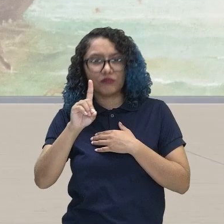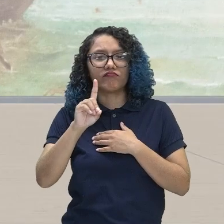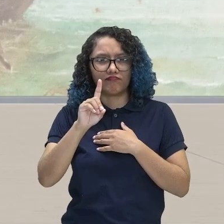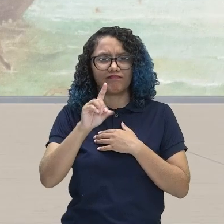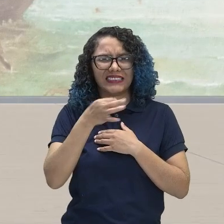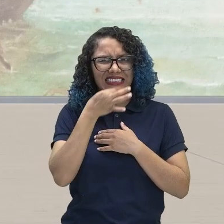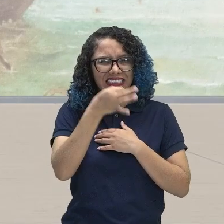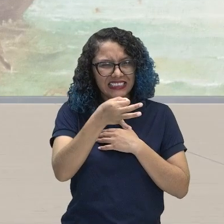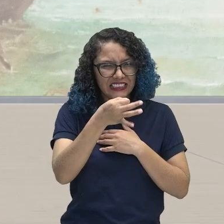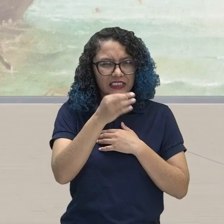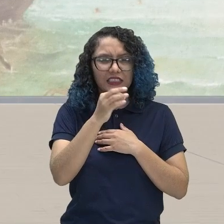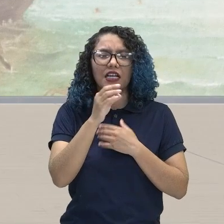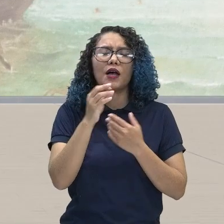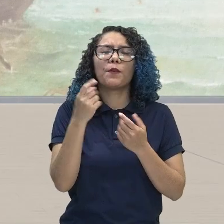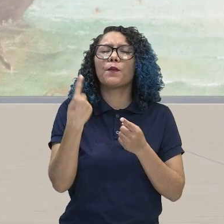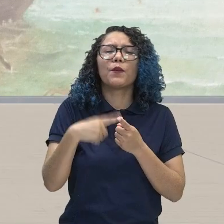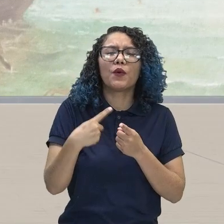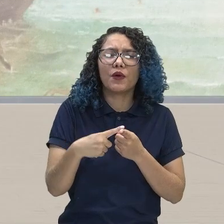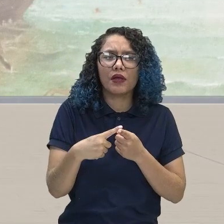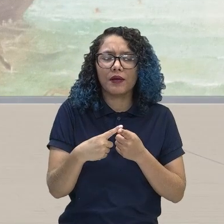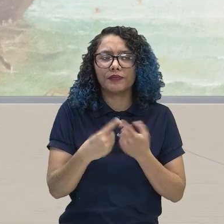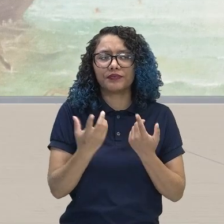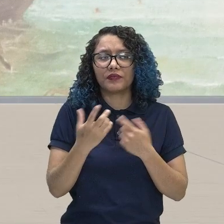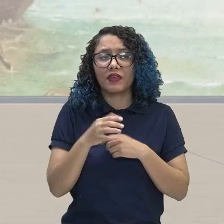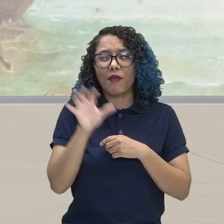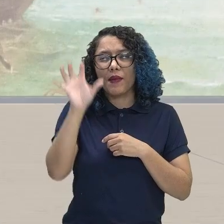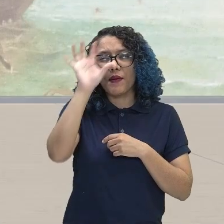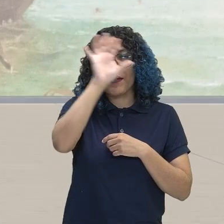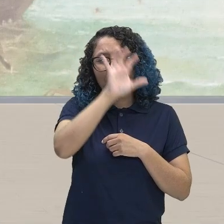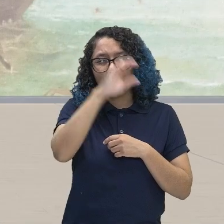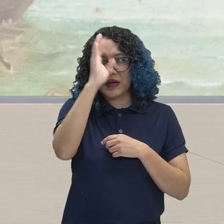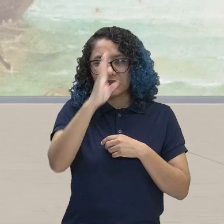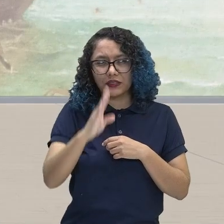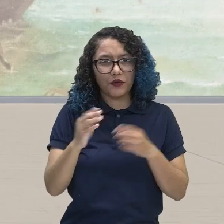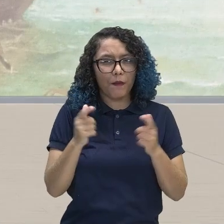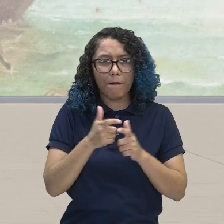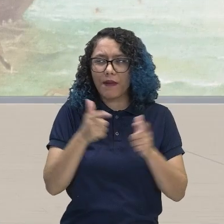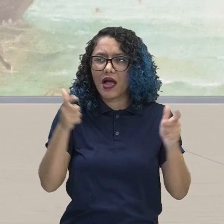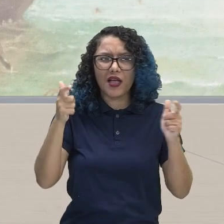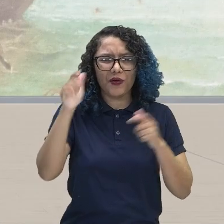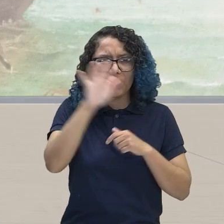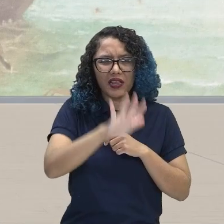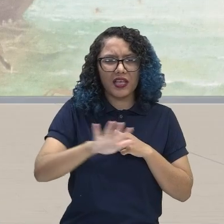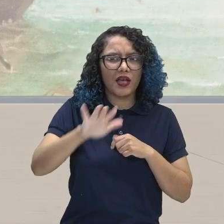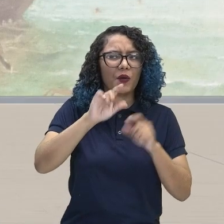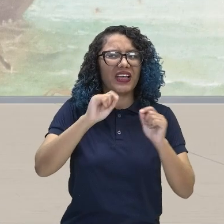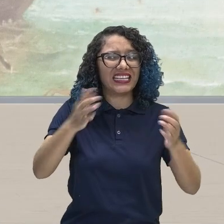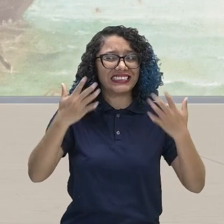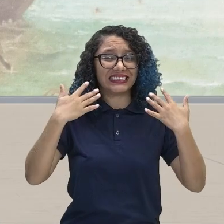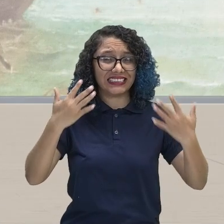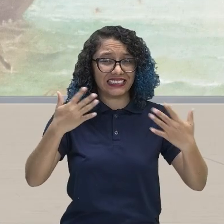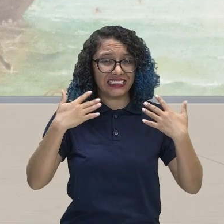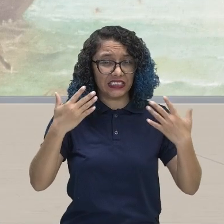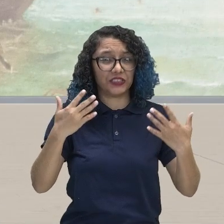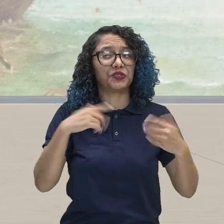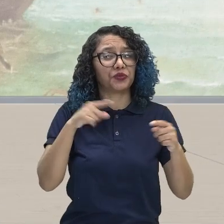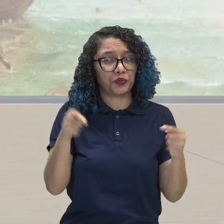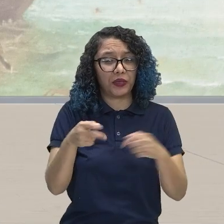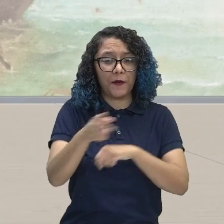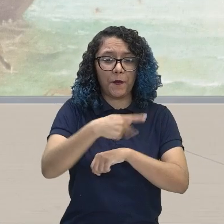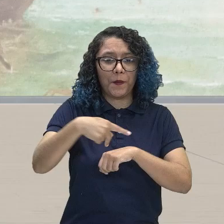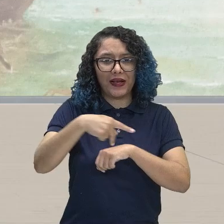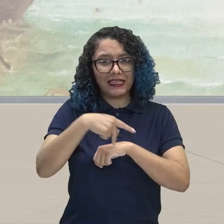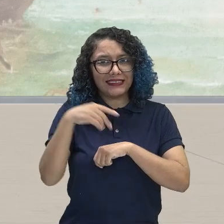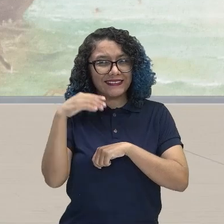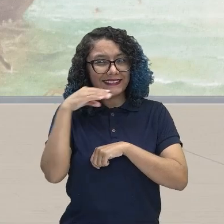Brasil, a maior parte das regiões do Brasil, ela é o quê? Quente, né? Um país tropical. Então, por isso